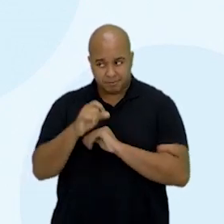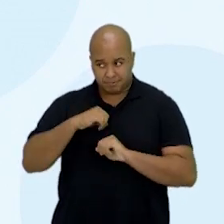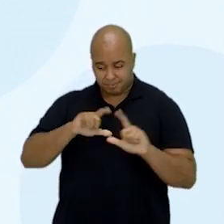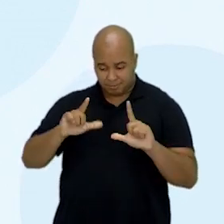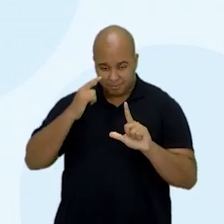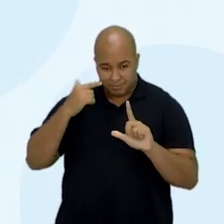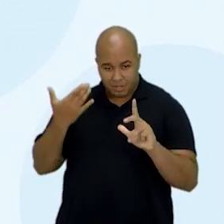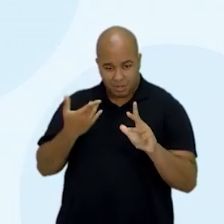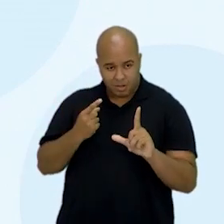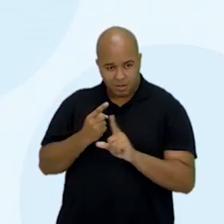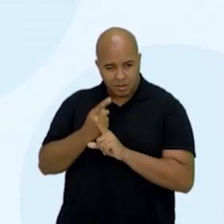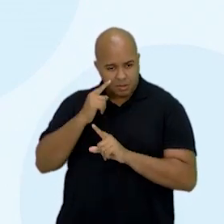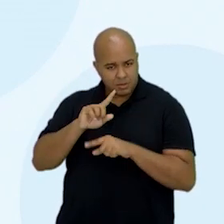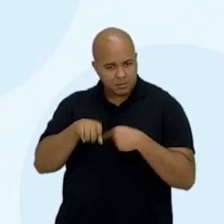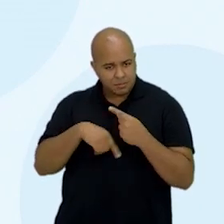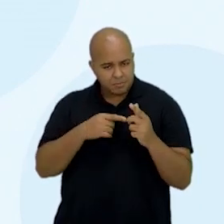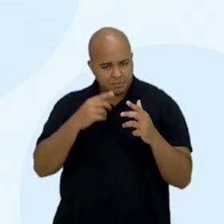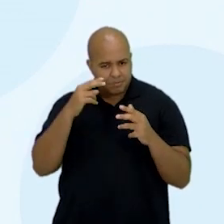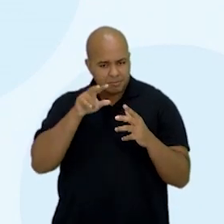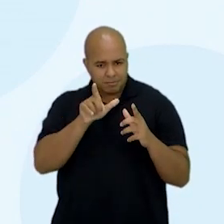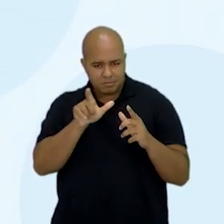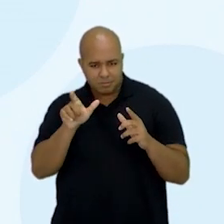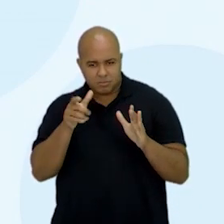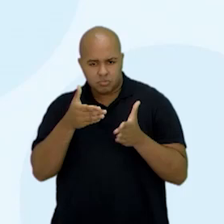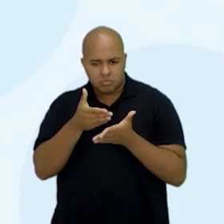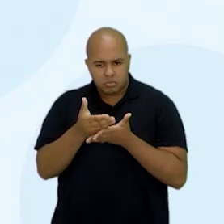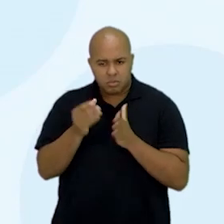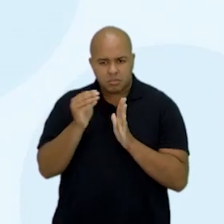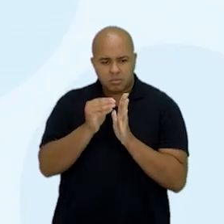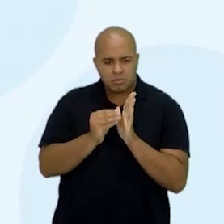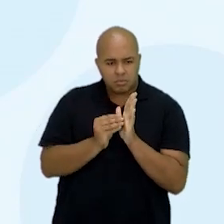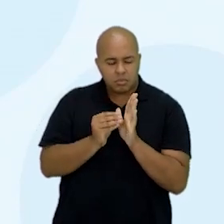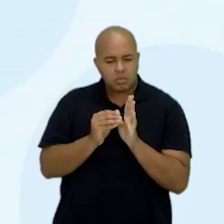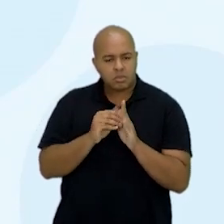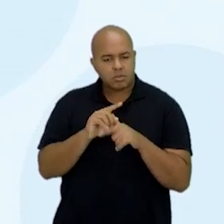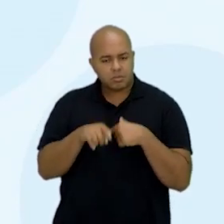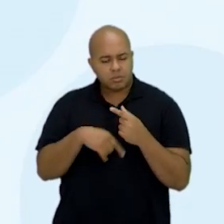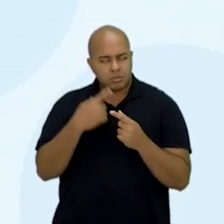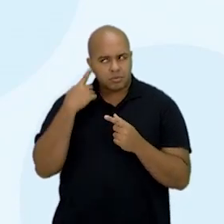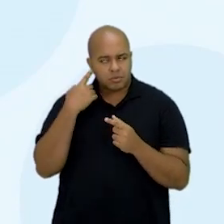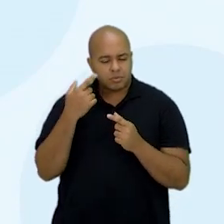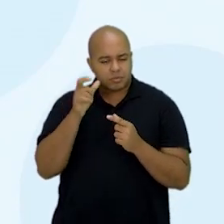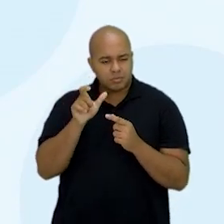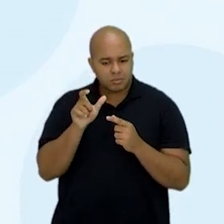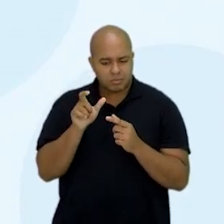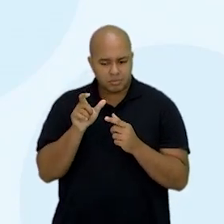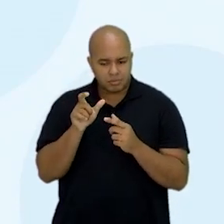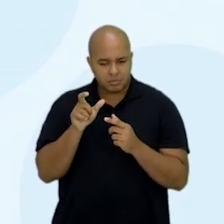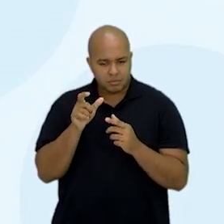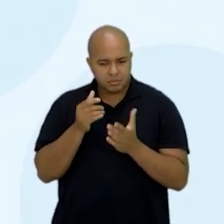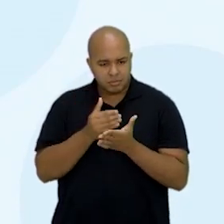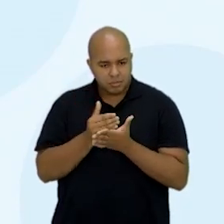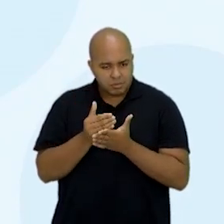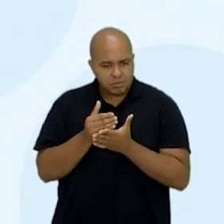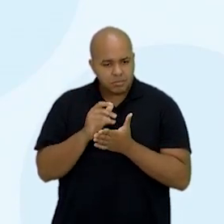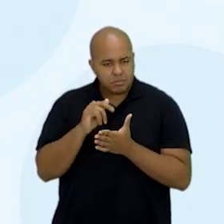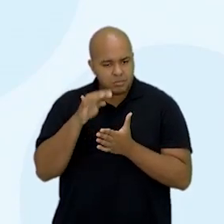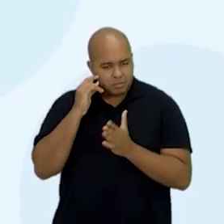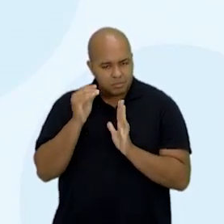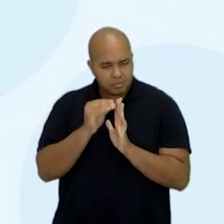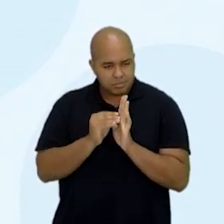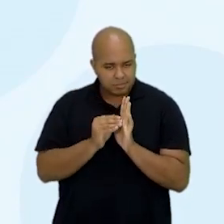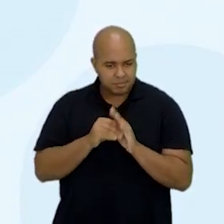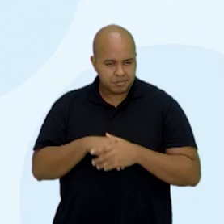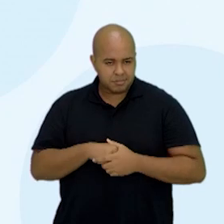vocês e tá aí ó afterlucenete da internet depois de ouvir a introdução complete